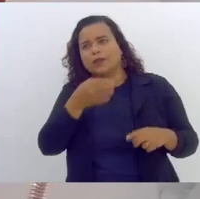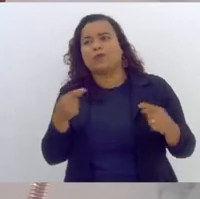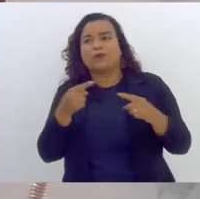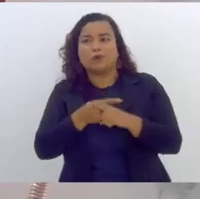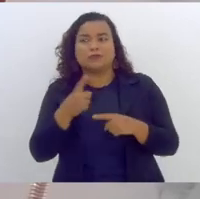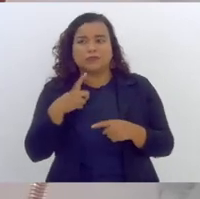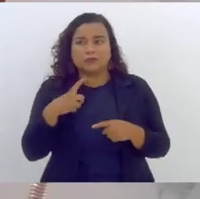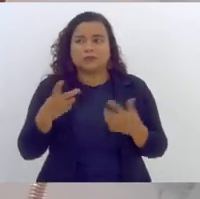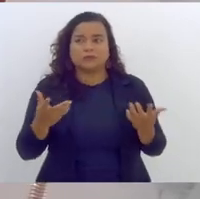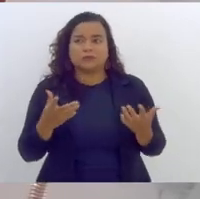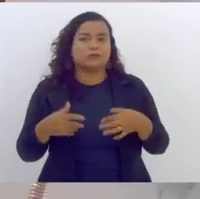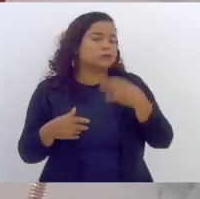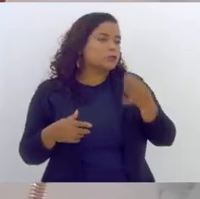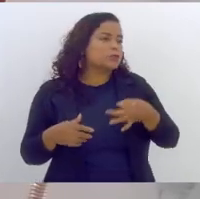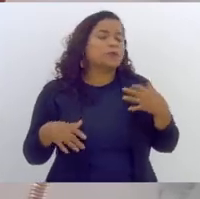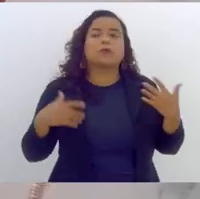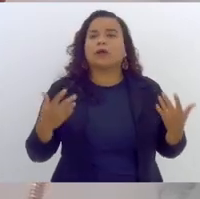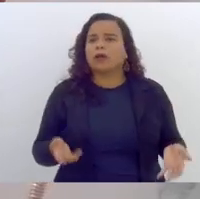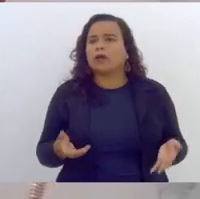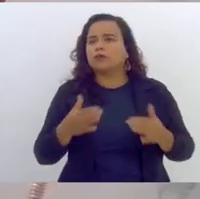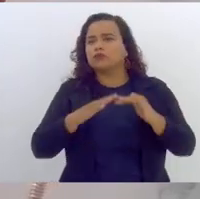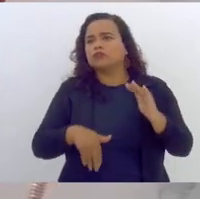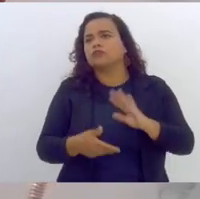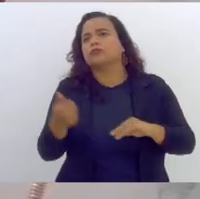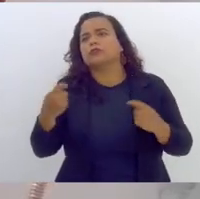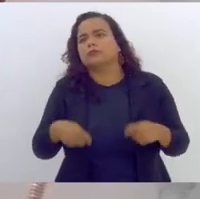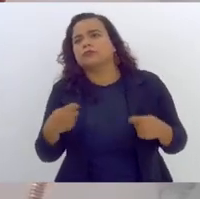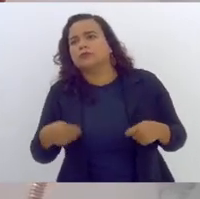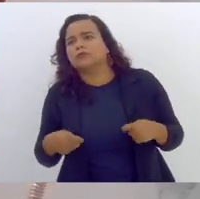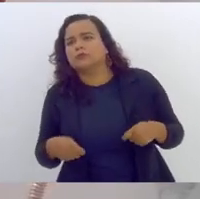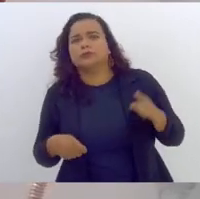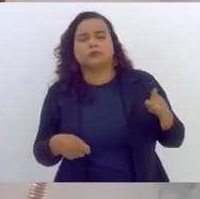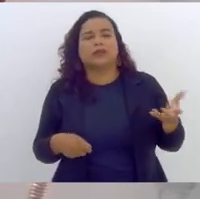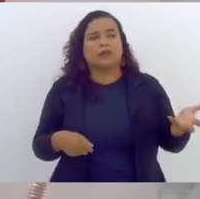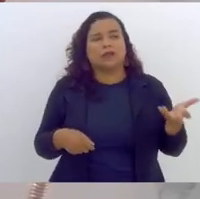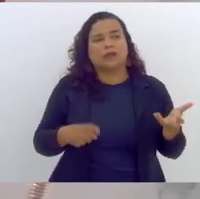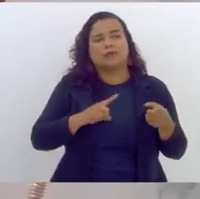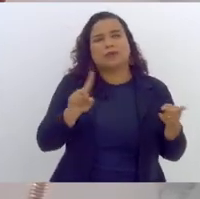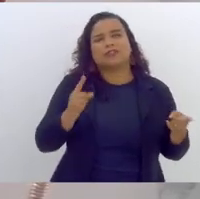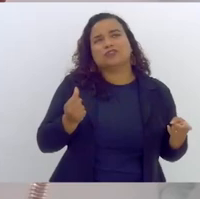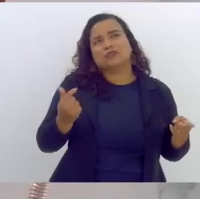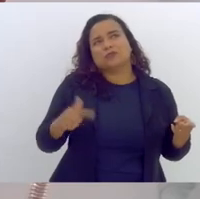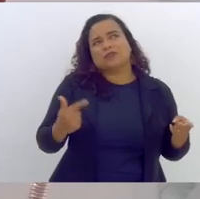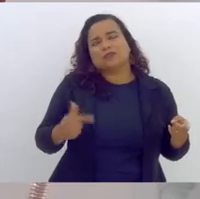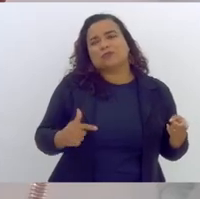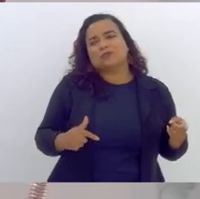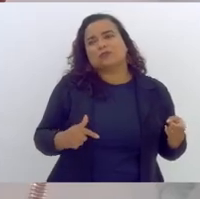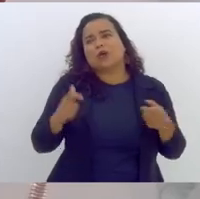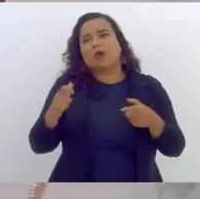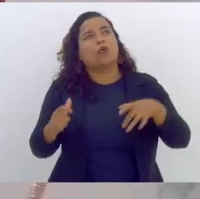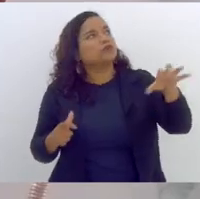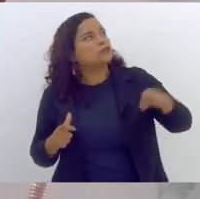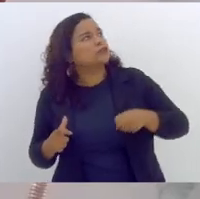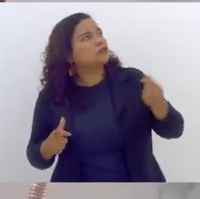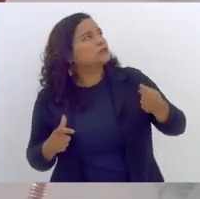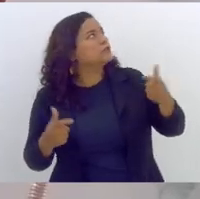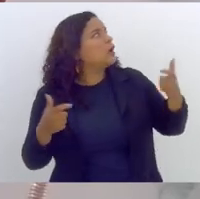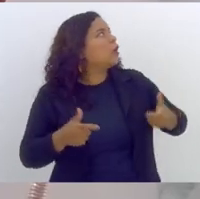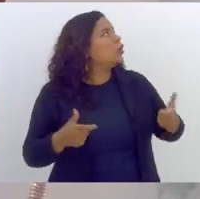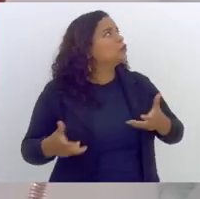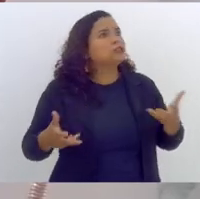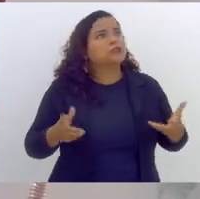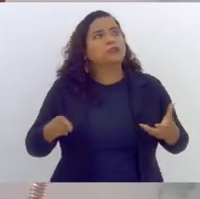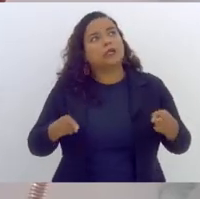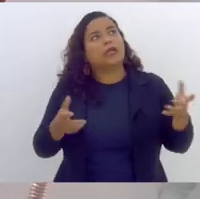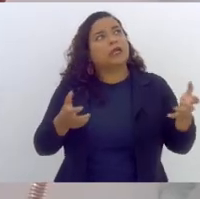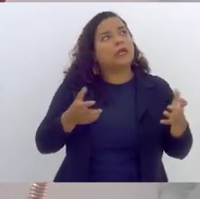que parecer esse que a gente tem que derrubar esse aqui a gente quer mas não tem dinheiro onde a gente vai buscar dinheiro esse aqui a gente